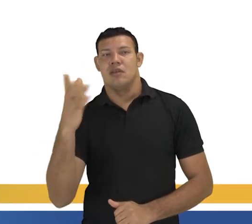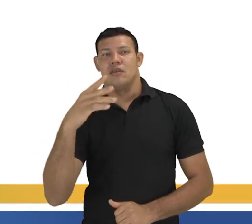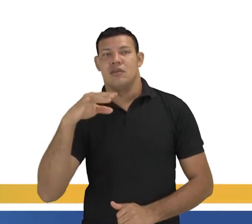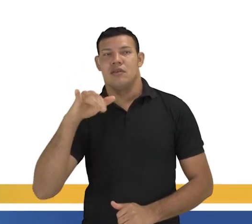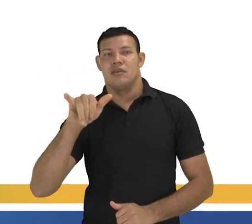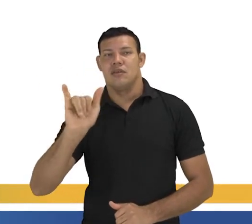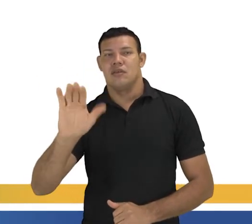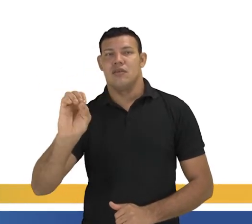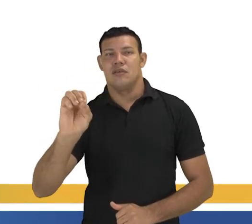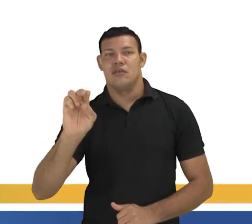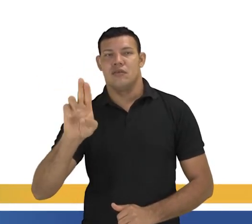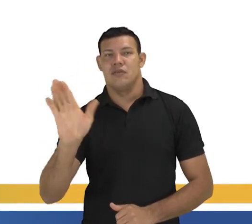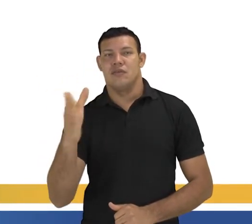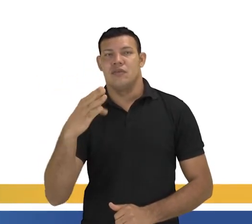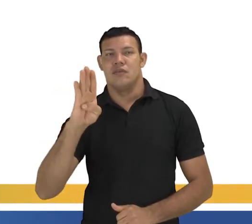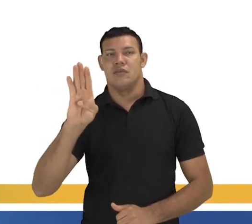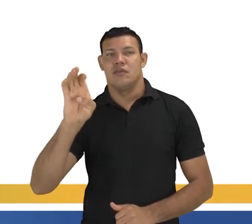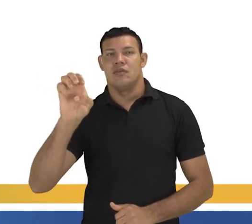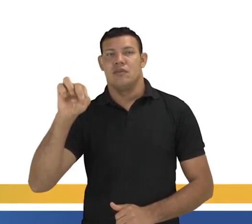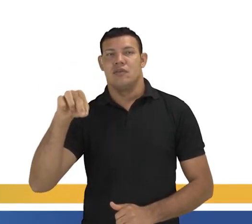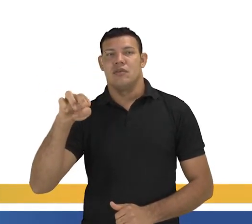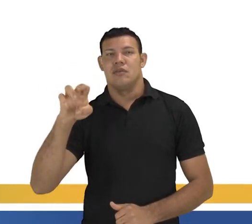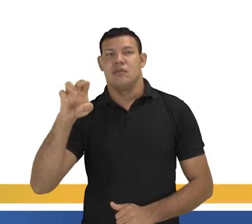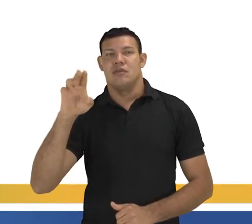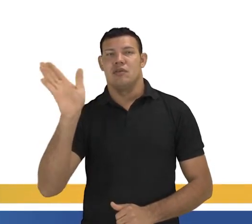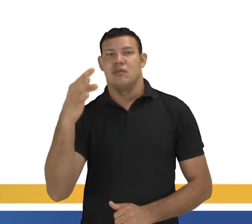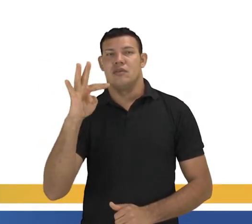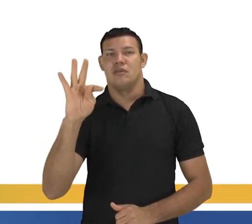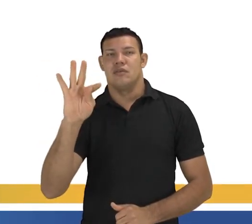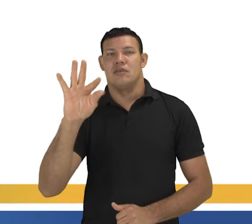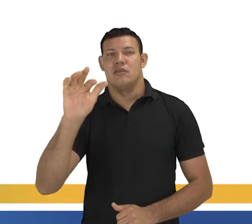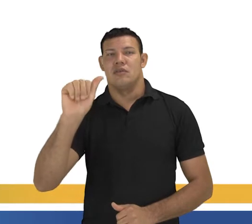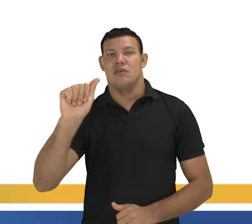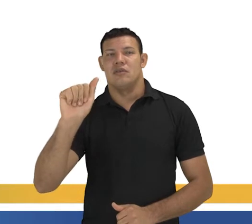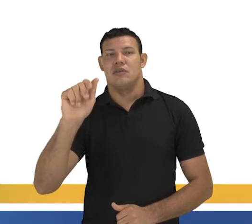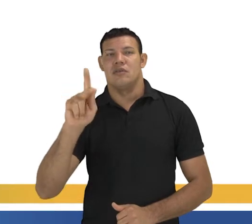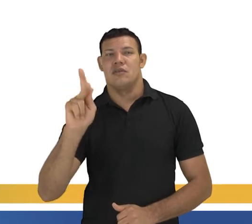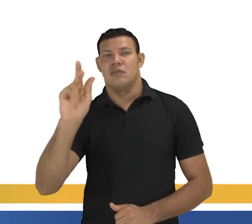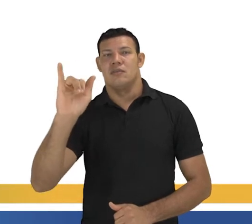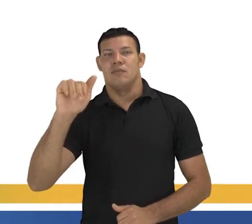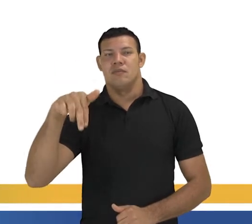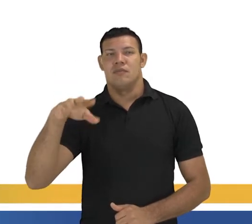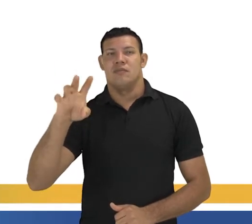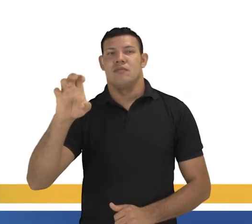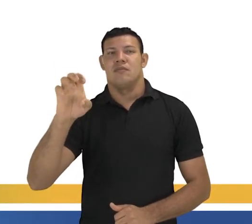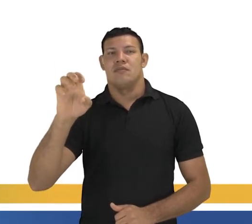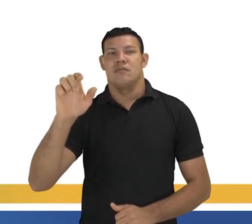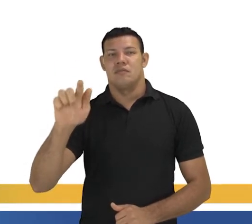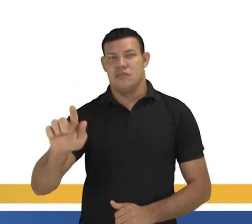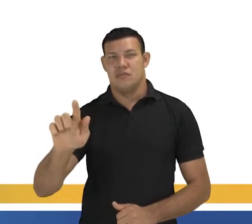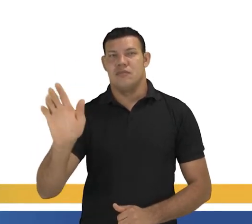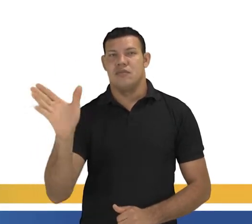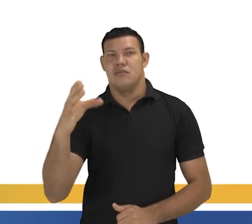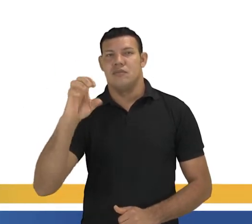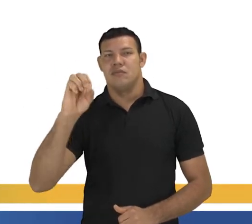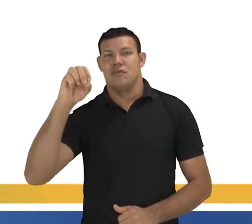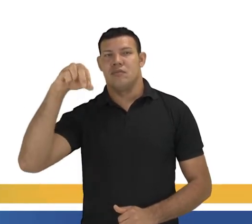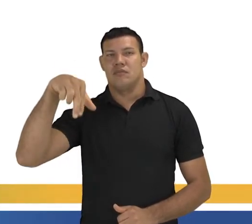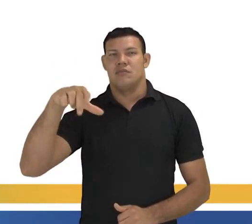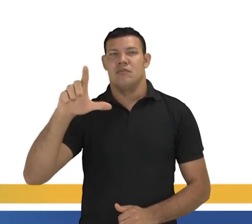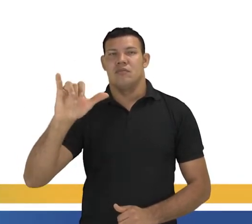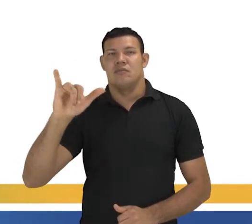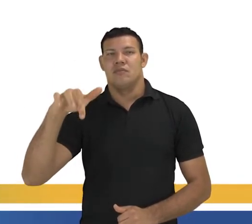aulas online? Have you been taking online classes? Deu para entender? Essa é a